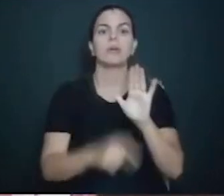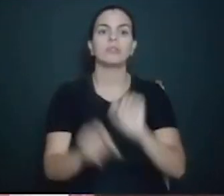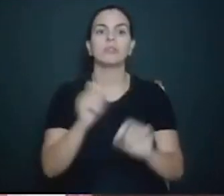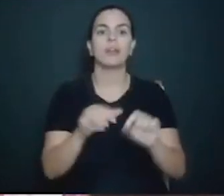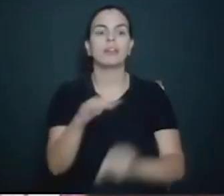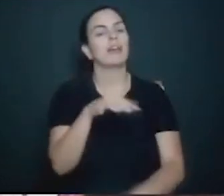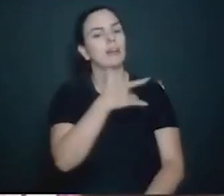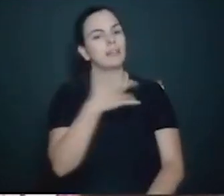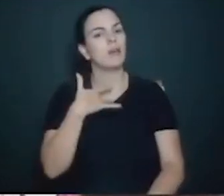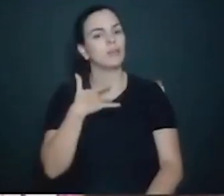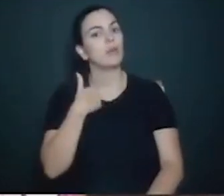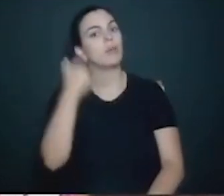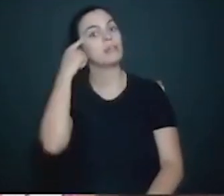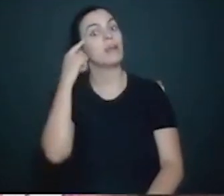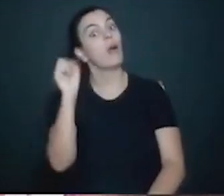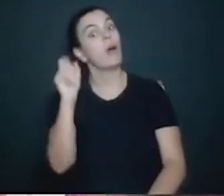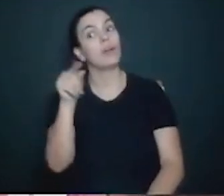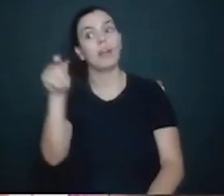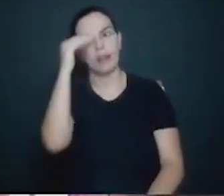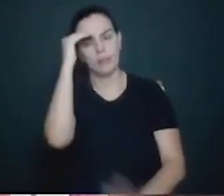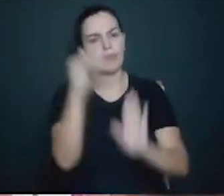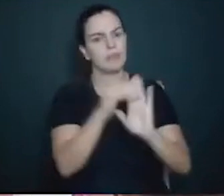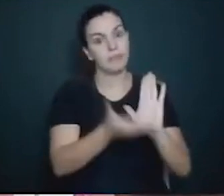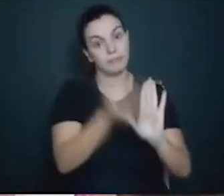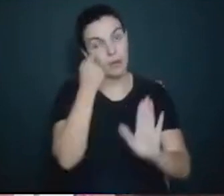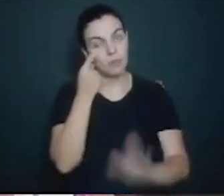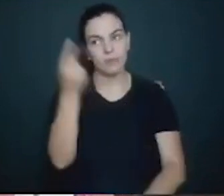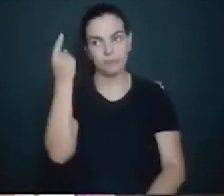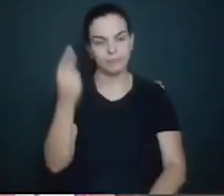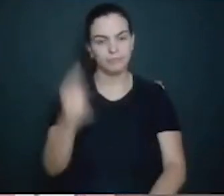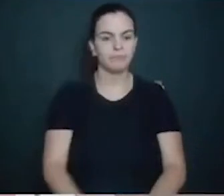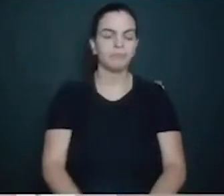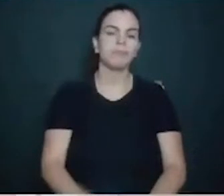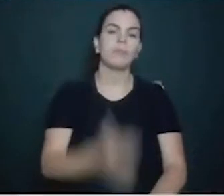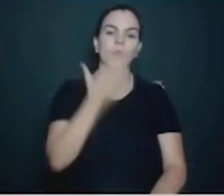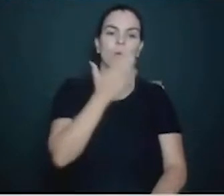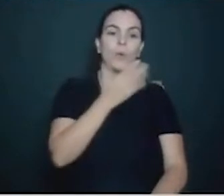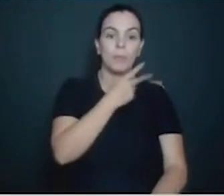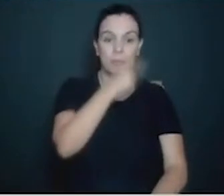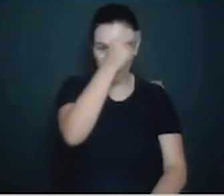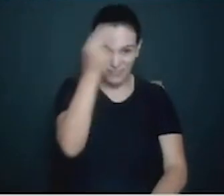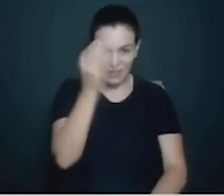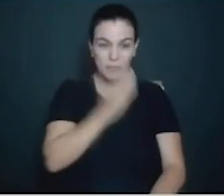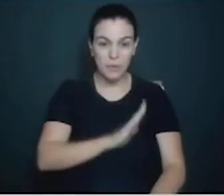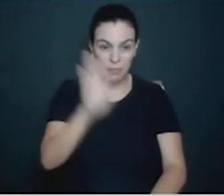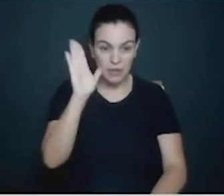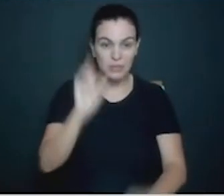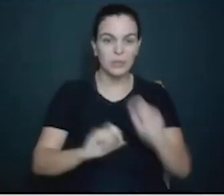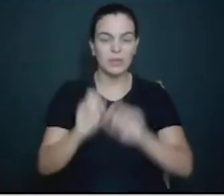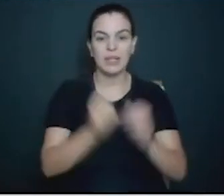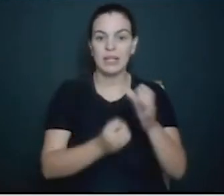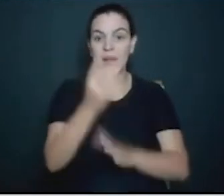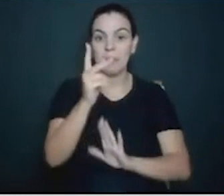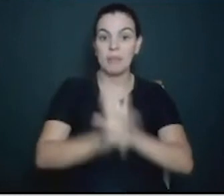pensei, ele cumpriu, vamos lá. Primeiro ponto, promete o prefeito no seu plano de governo elaborar plano de ampliação